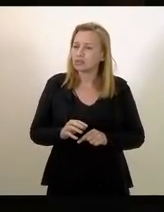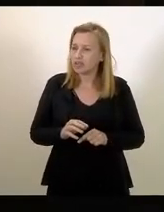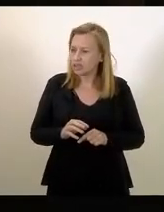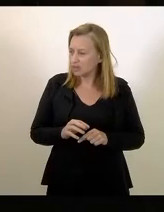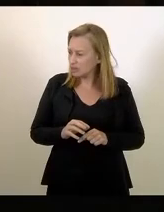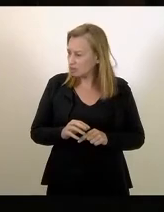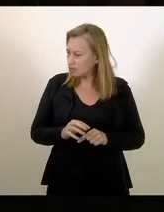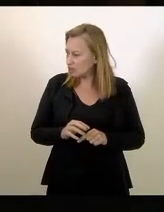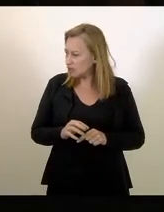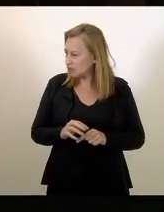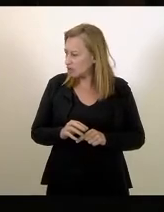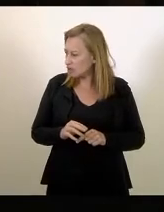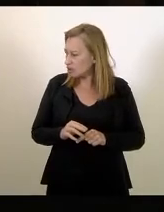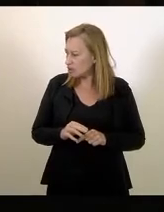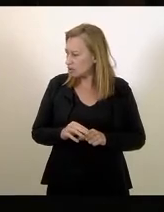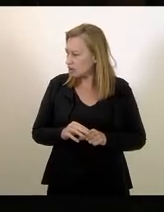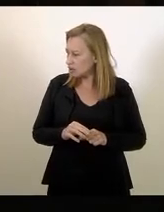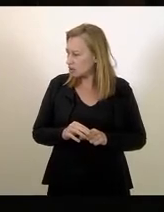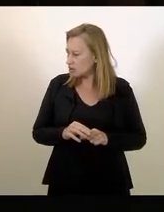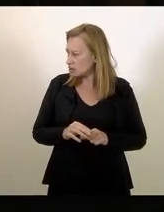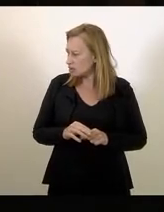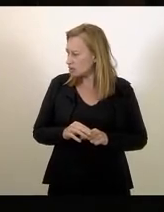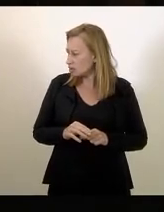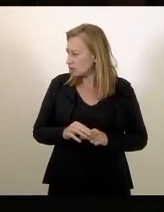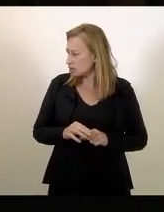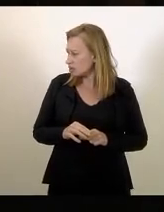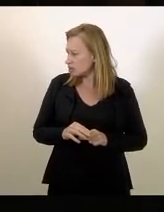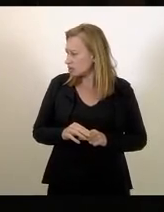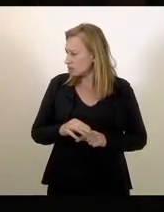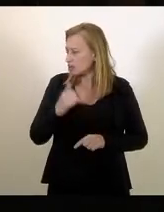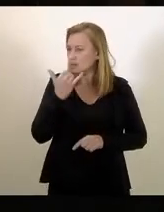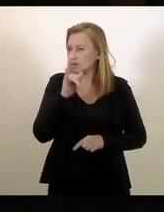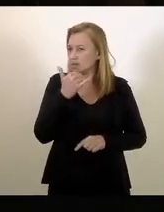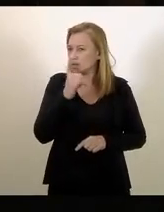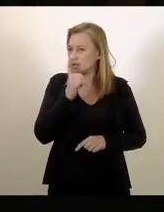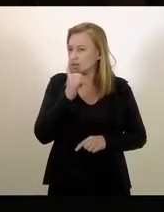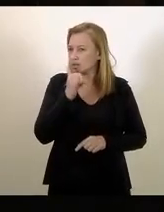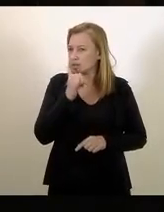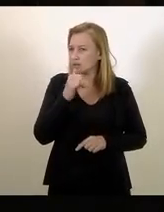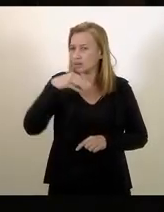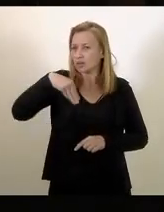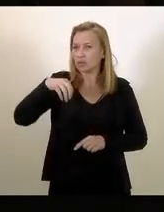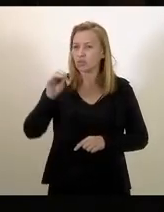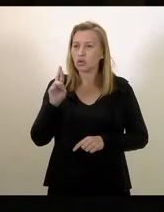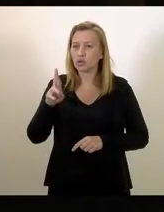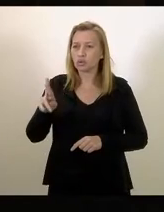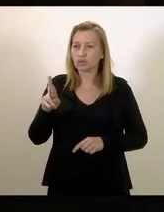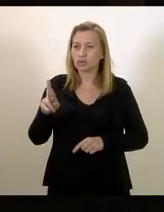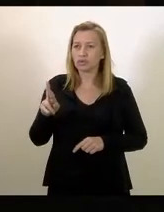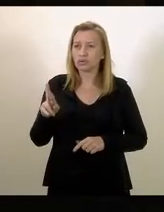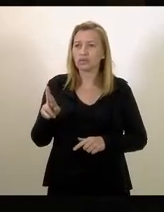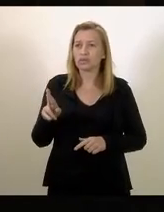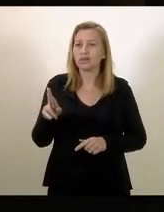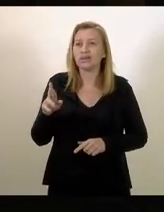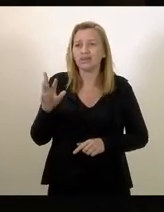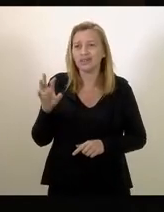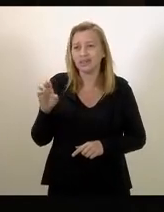nessa época a eletricidade e o motor a explosão